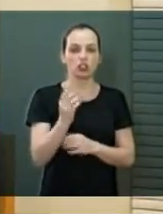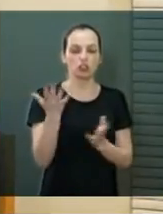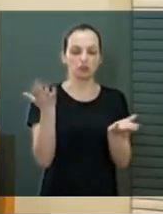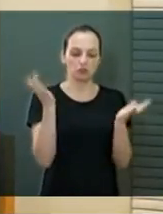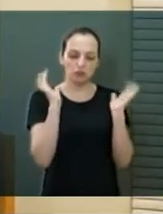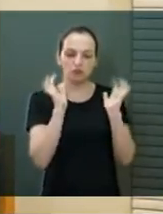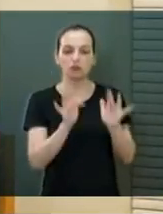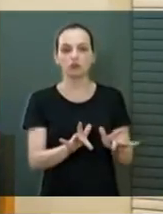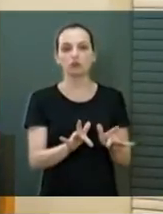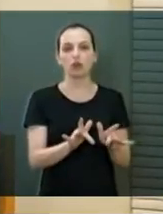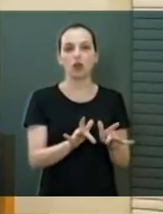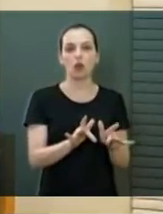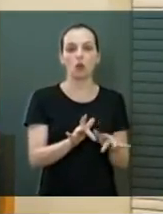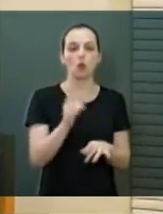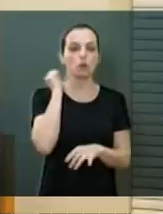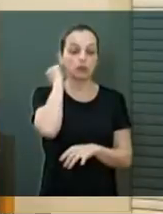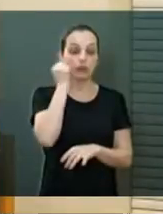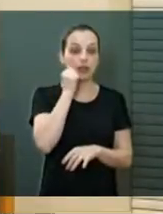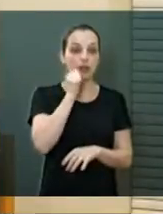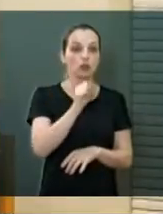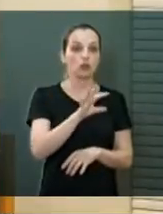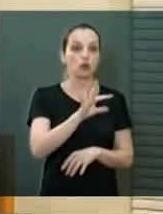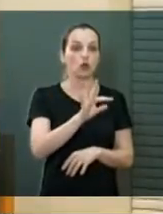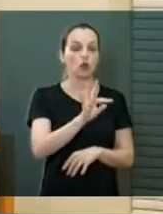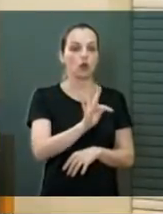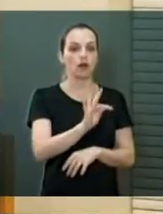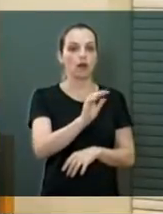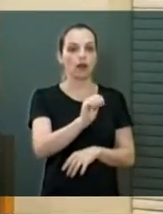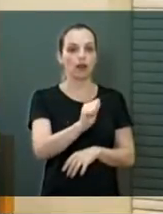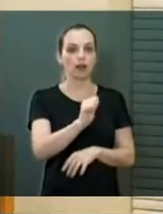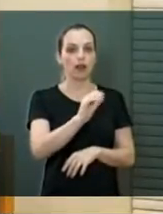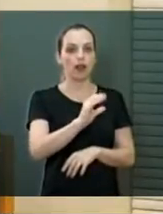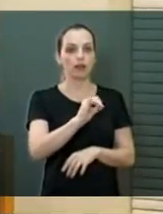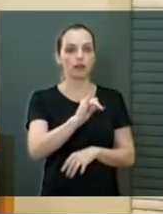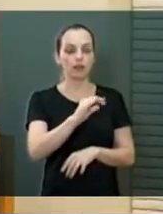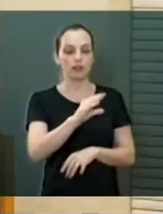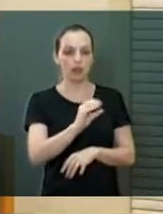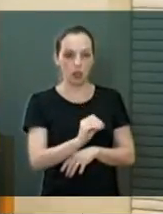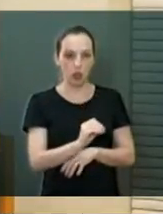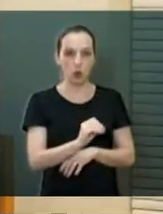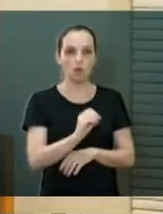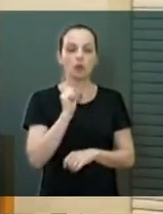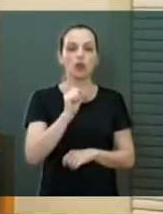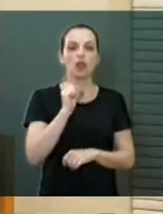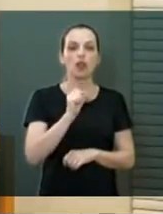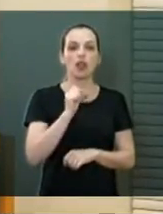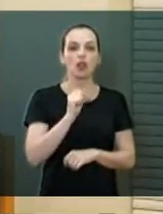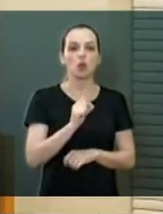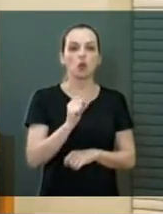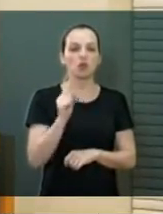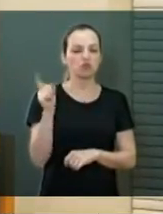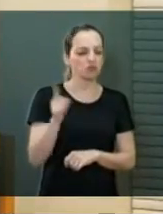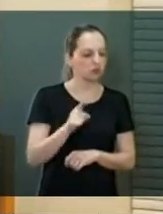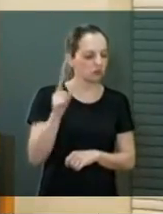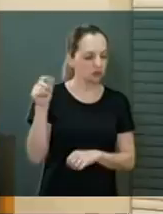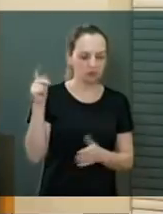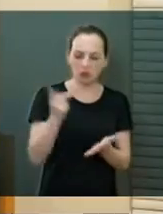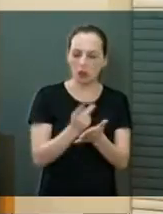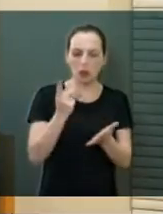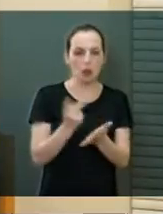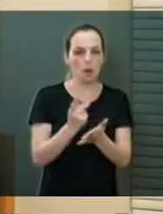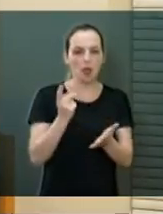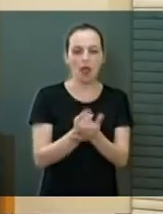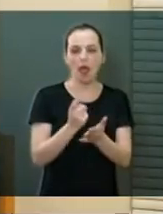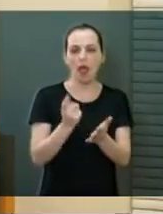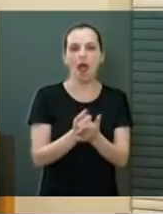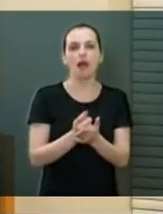PSDB. A medida contraria o esforço partidário em prol da união e da convergência e demonstra total desalinhamento com o que